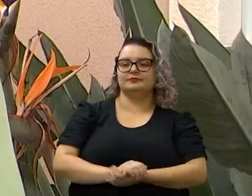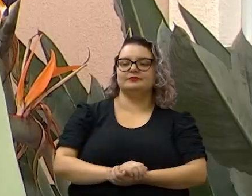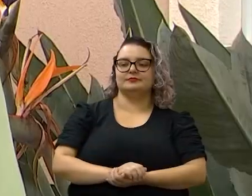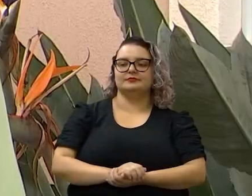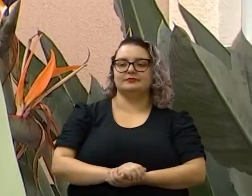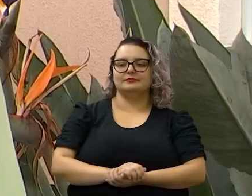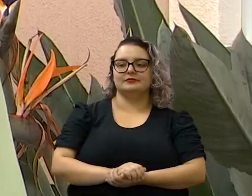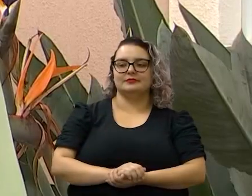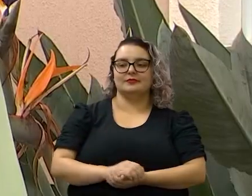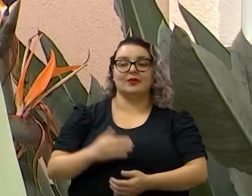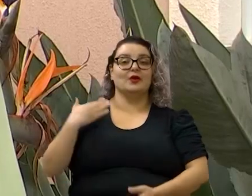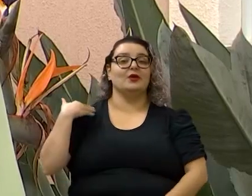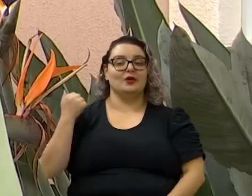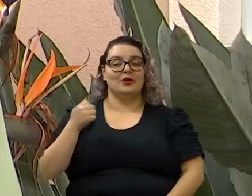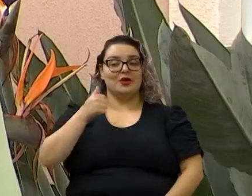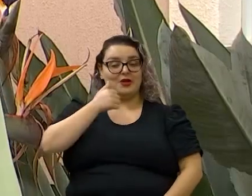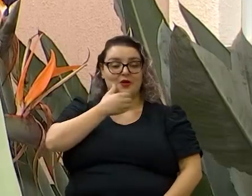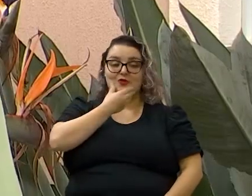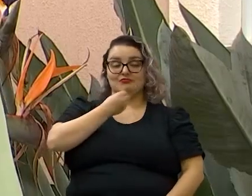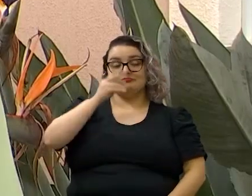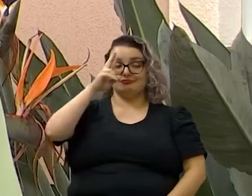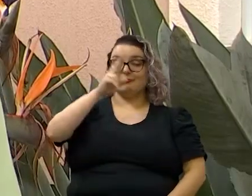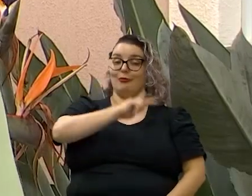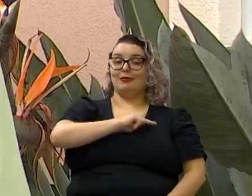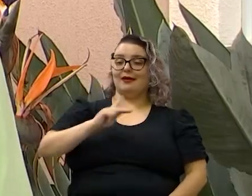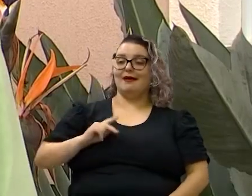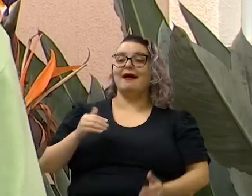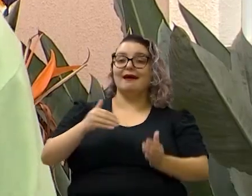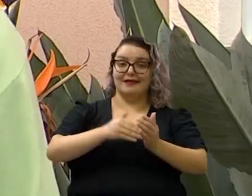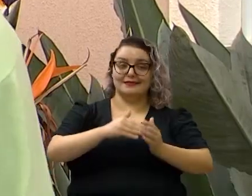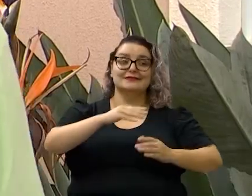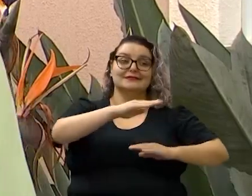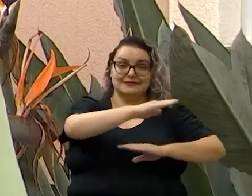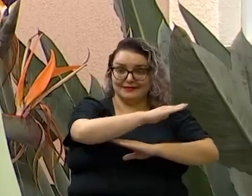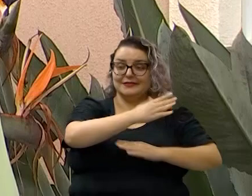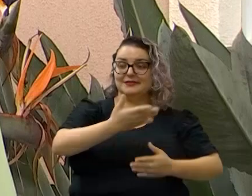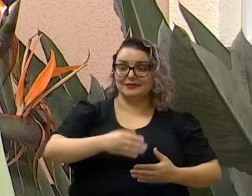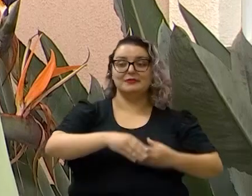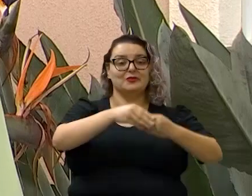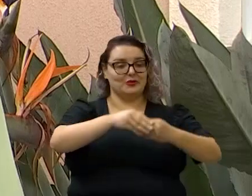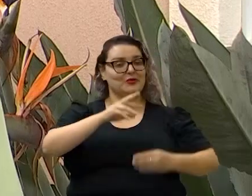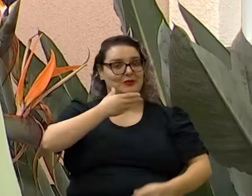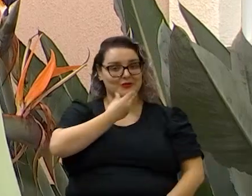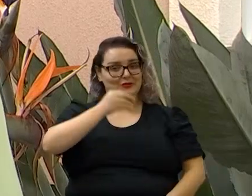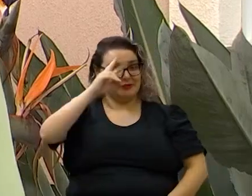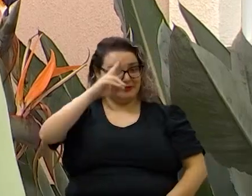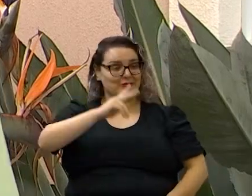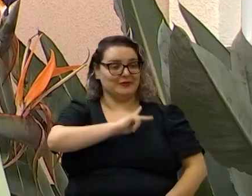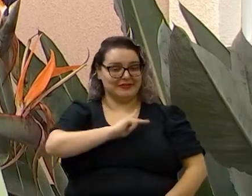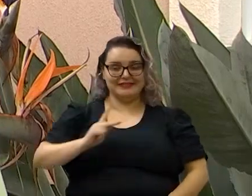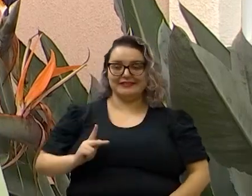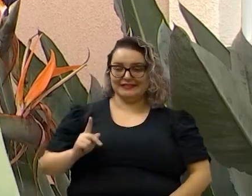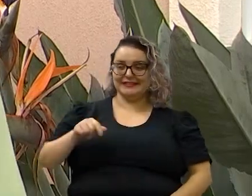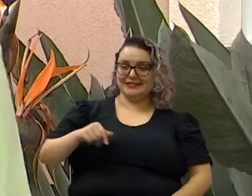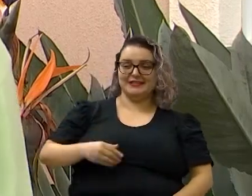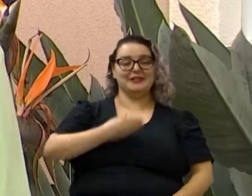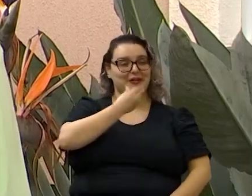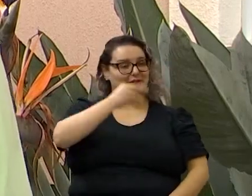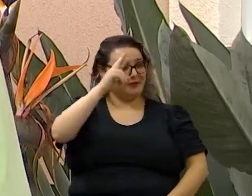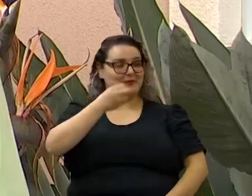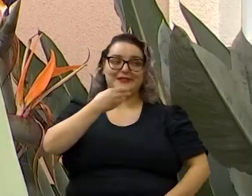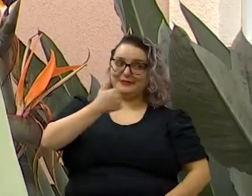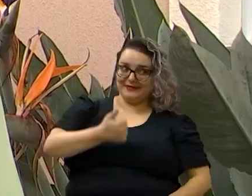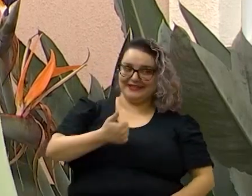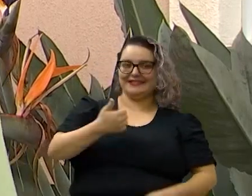pessoal não me chamava mais pelo nome Me chamava de senhor presidente e até lá na Câmara também o pessoal vai cumprimentar com o senhor presidente E